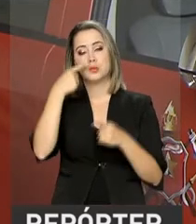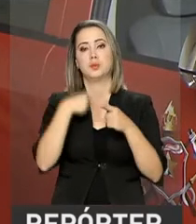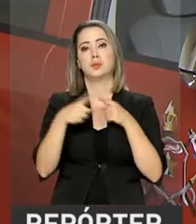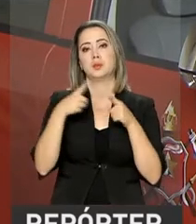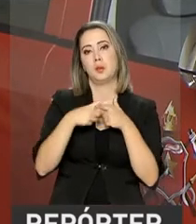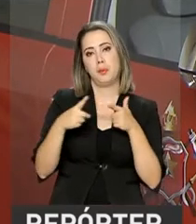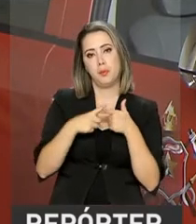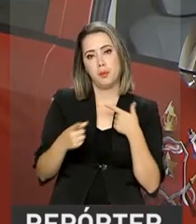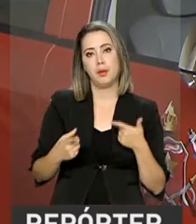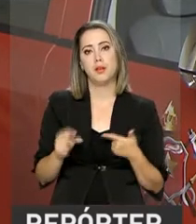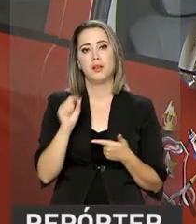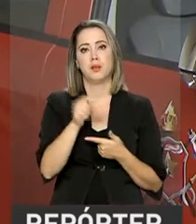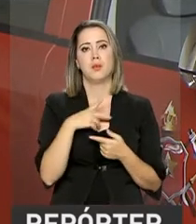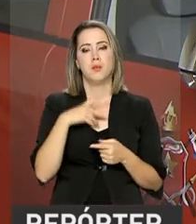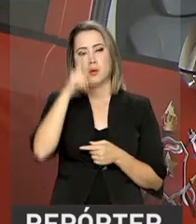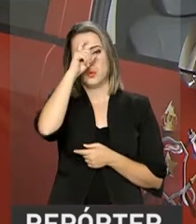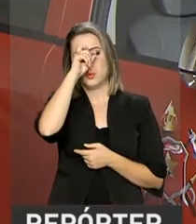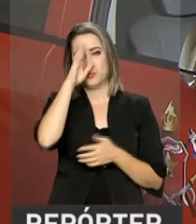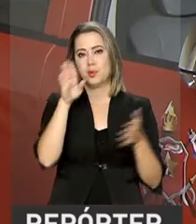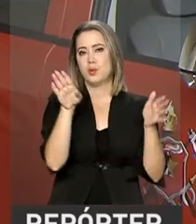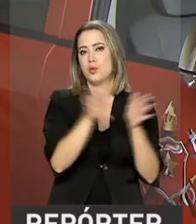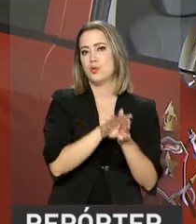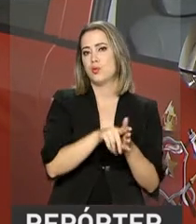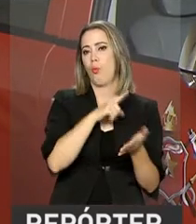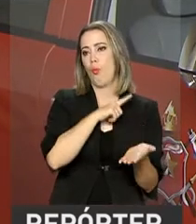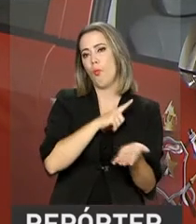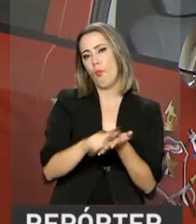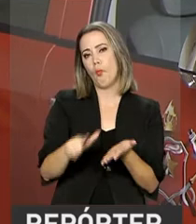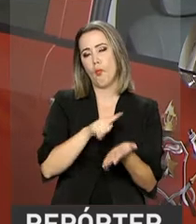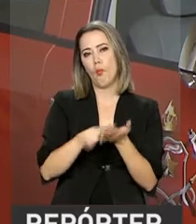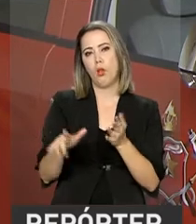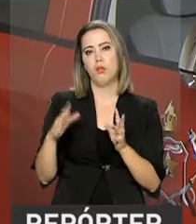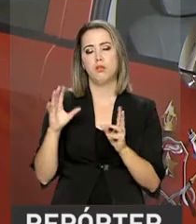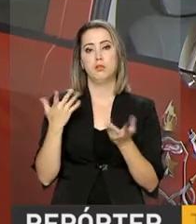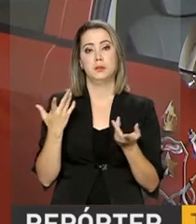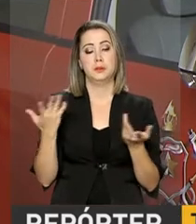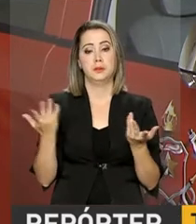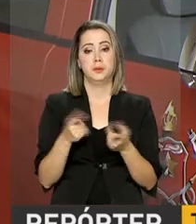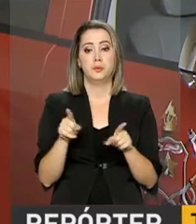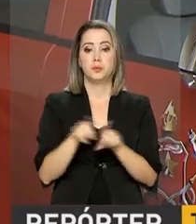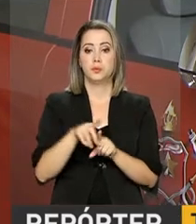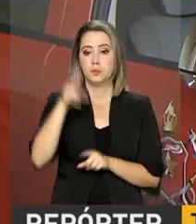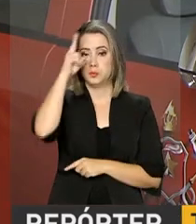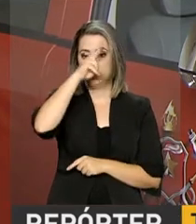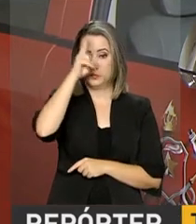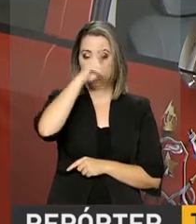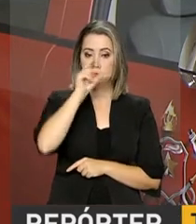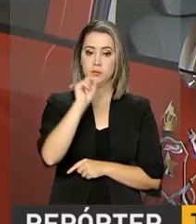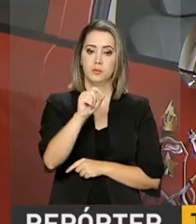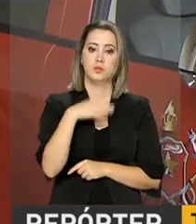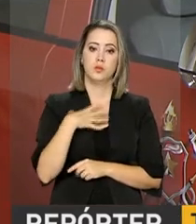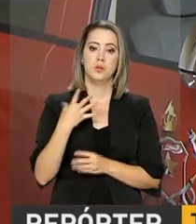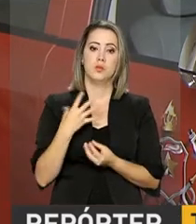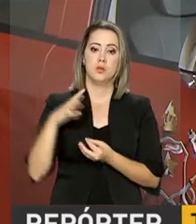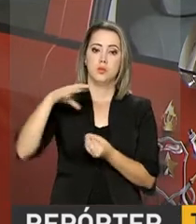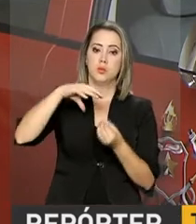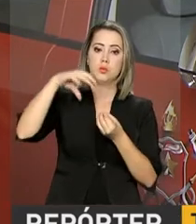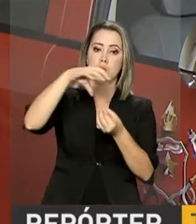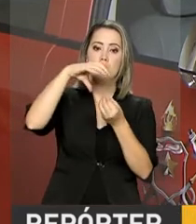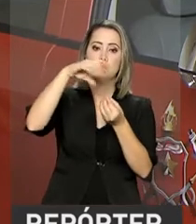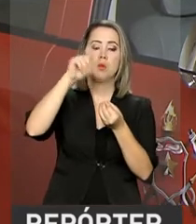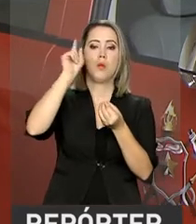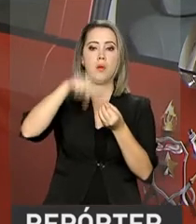os pais começam a ficar cheios por conta da baixa umidade por conta da poluição e lembrando que se soltar esse tipo de balões é crime